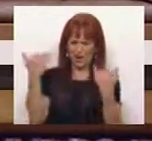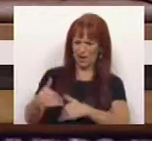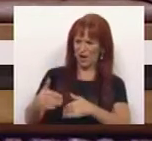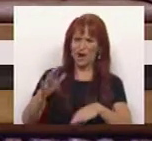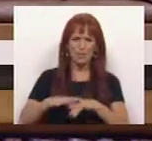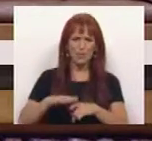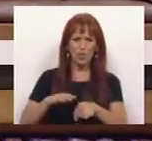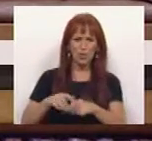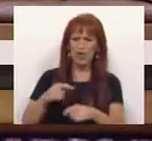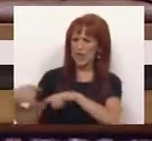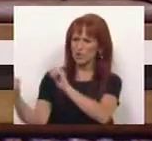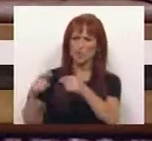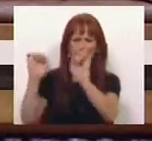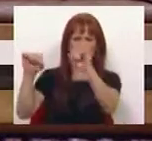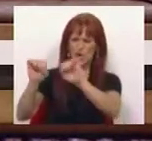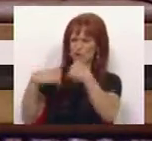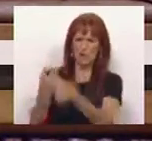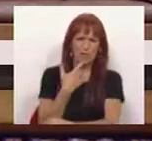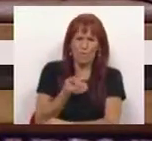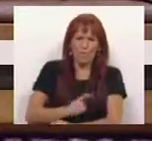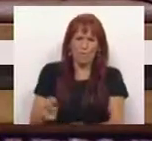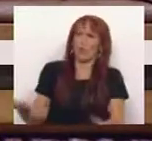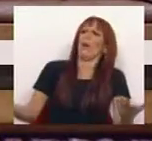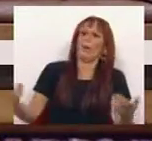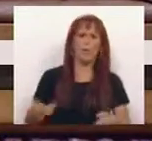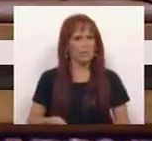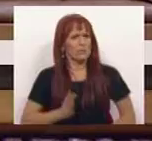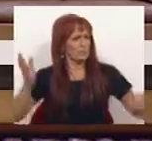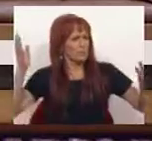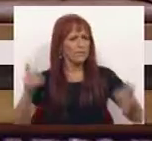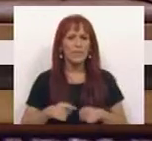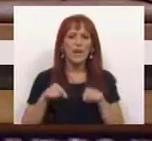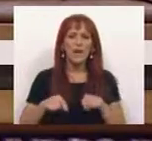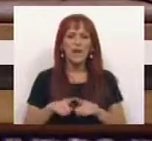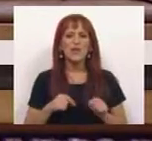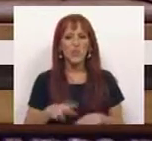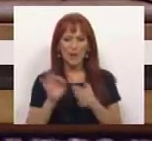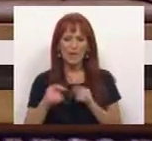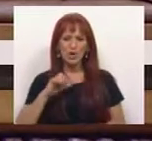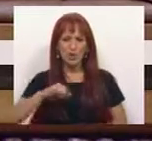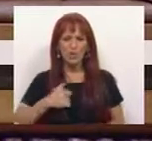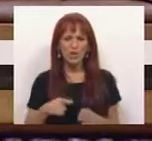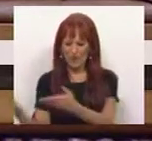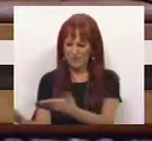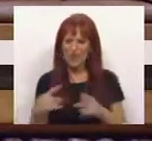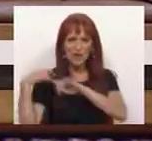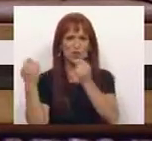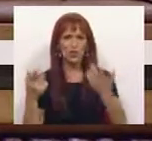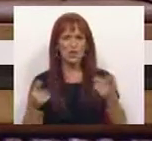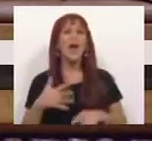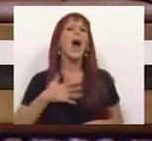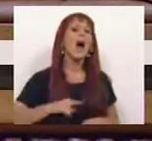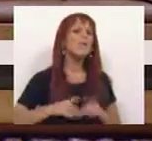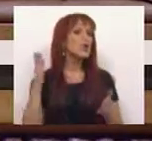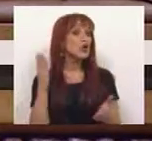condicionada pela discussão da concertação social. Era só o que faltava. E, portanto, este elemento que os Verdes trazem para a discussão